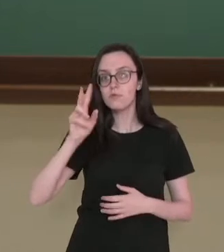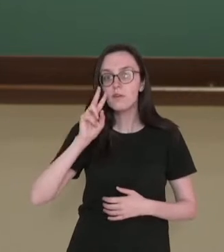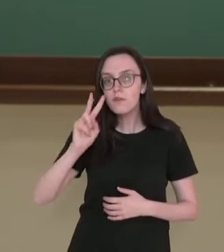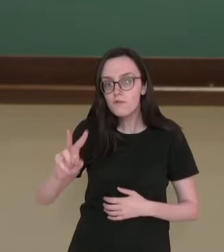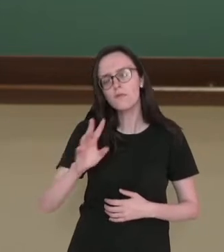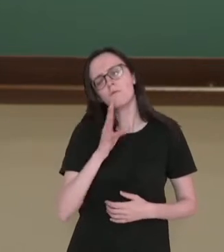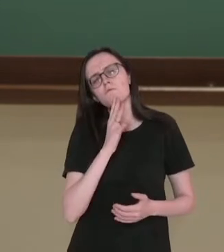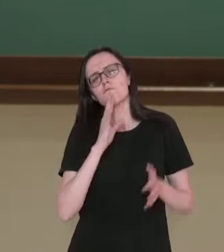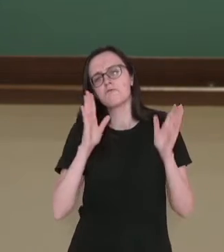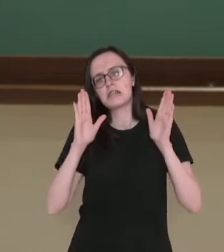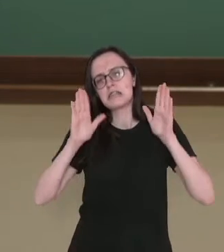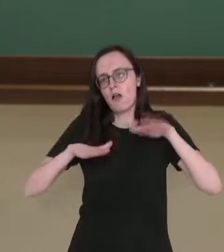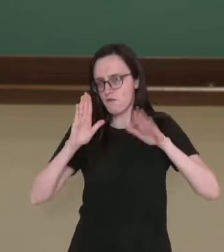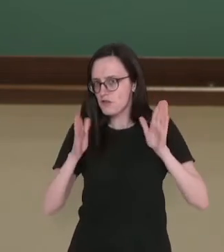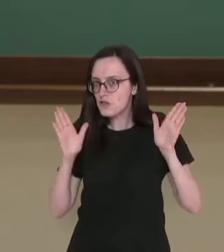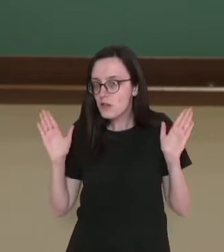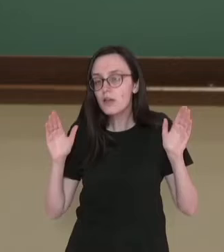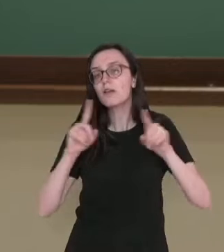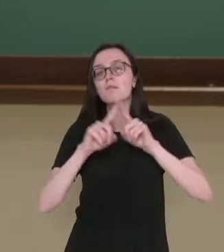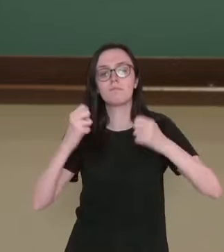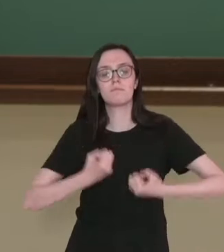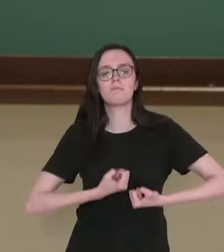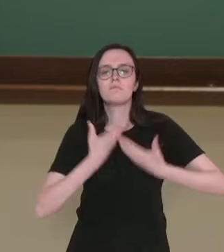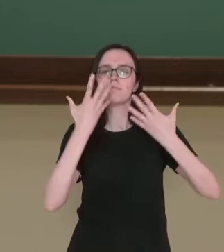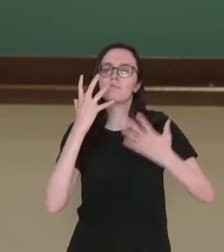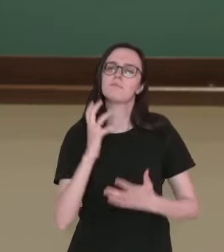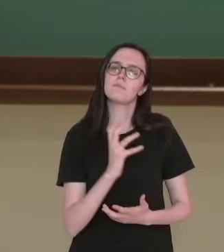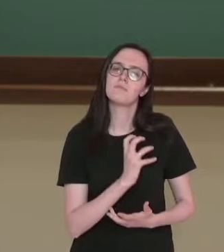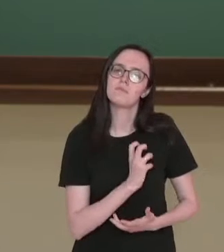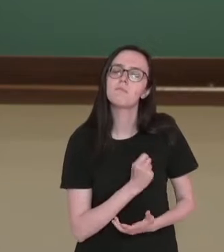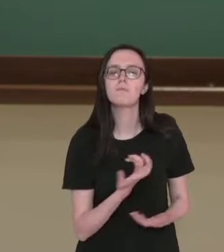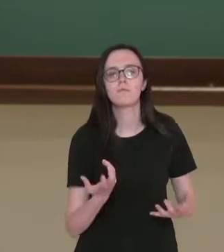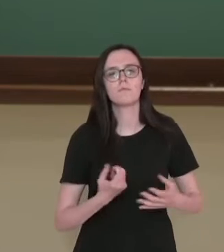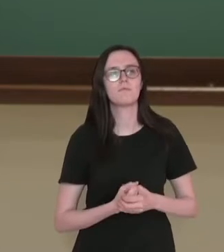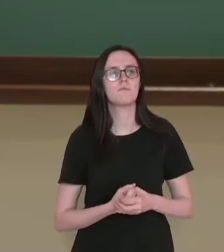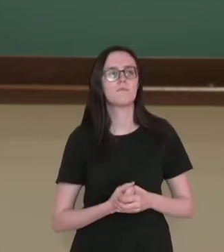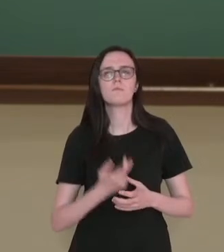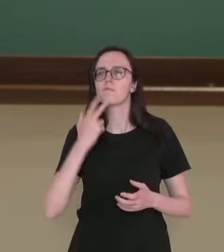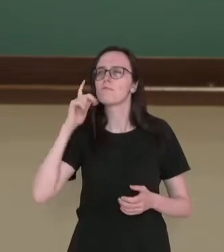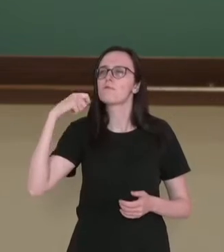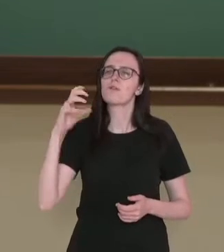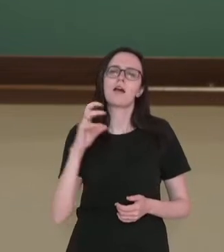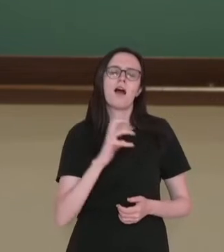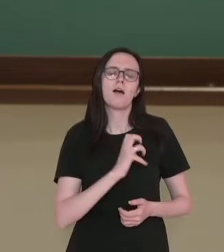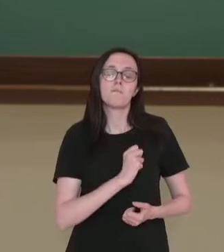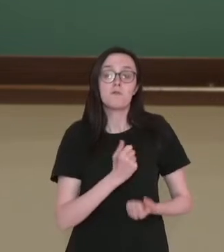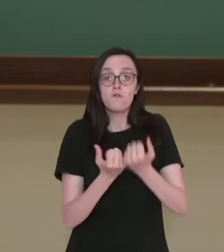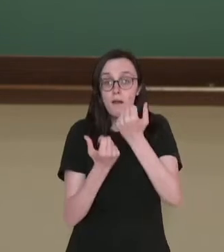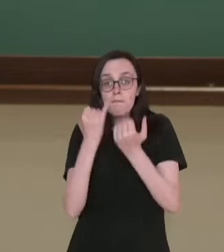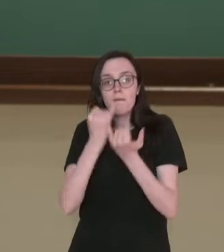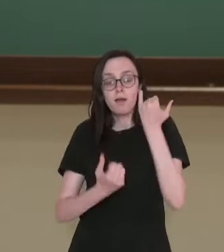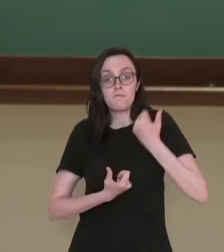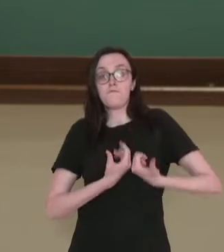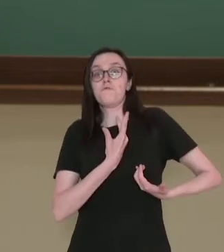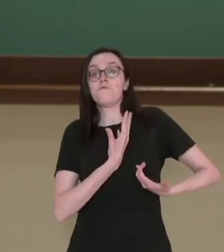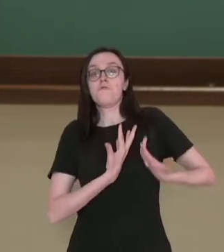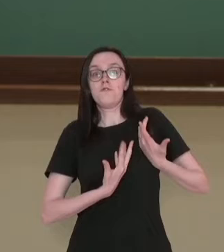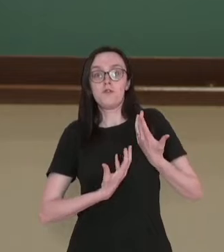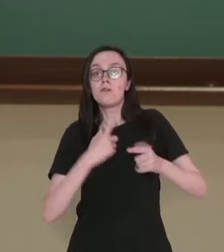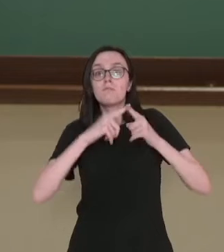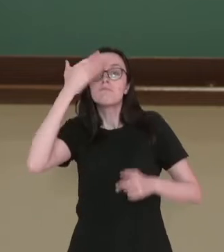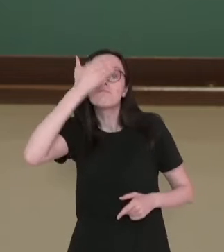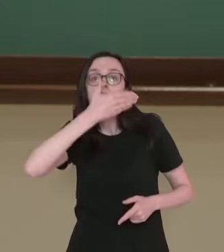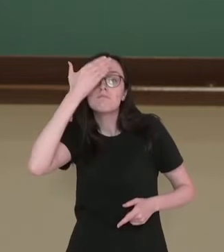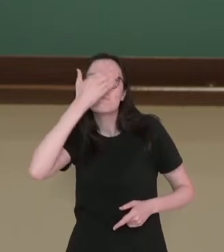esses versos. O poema lírico amoroso, né? Amor é fogo que arde sem se ver, é ferida